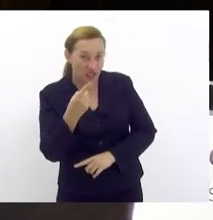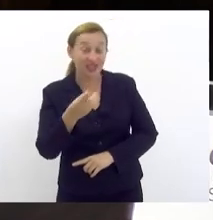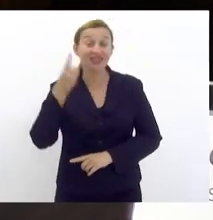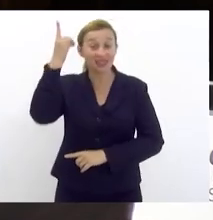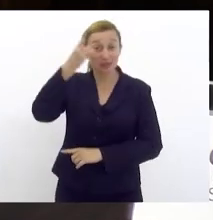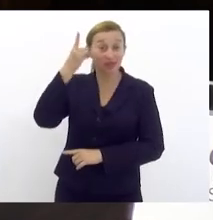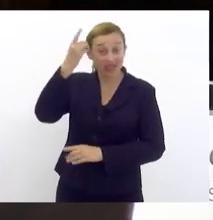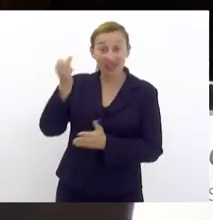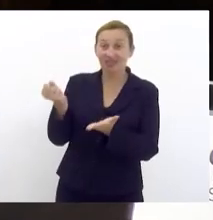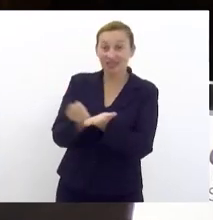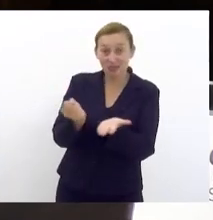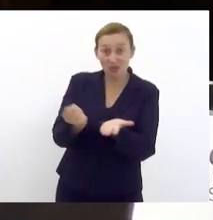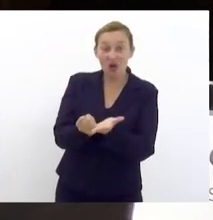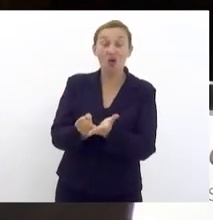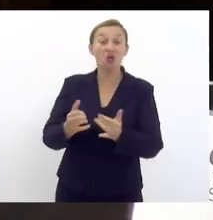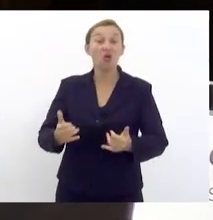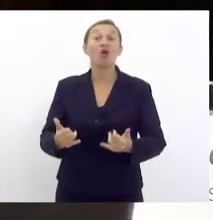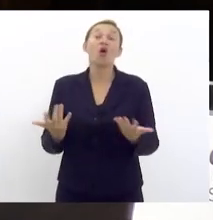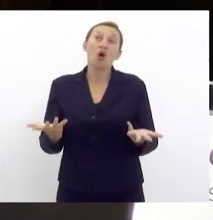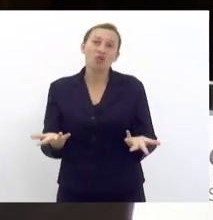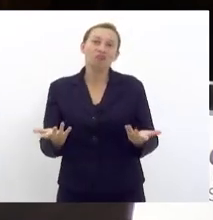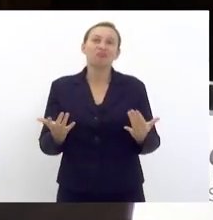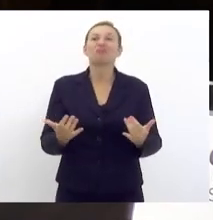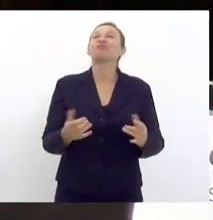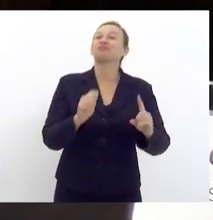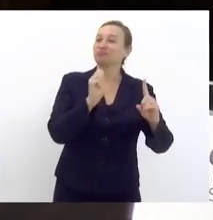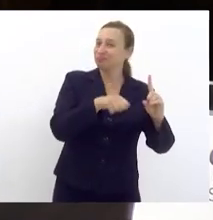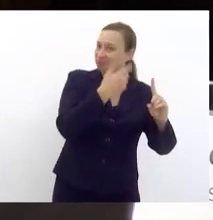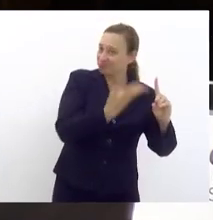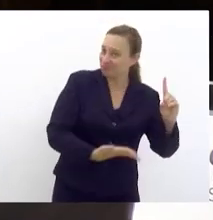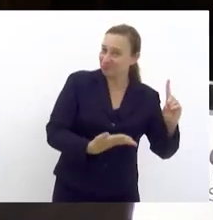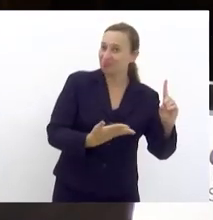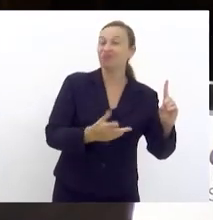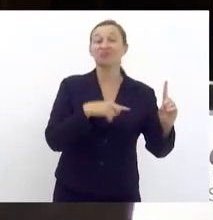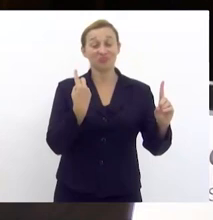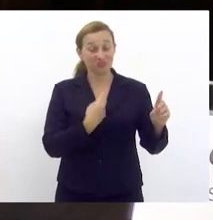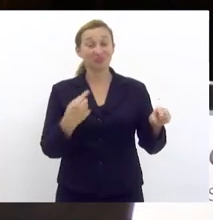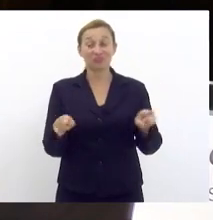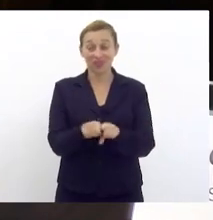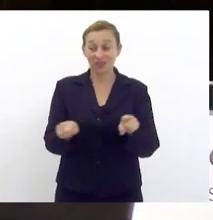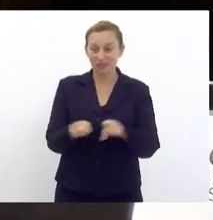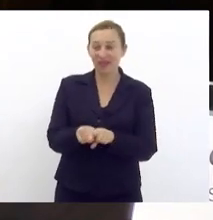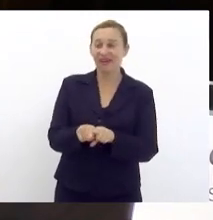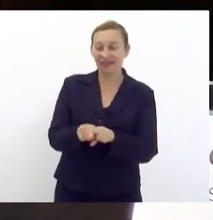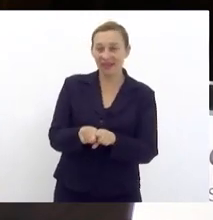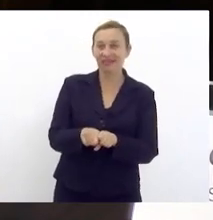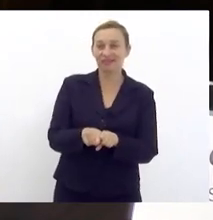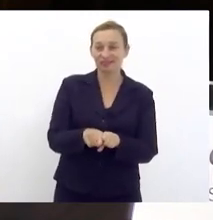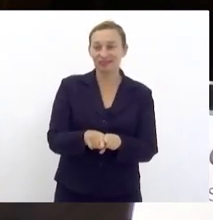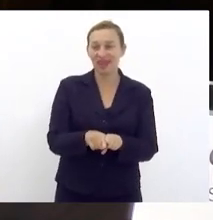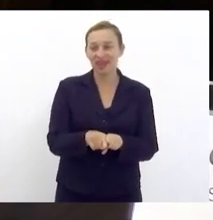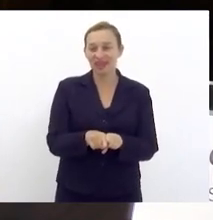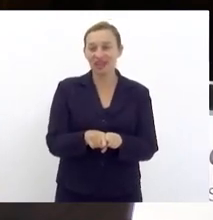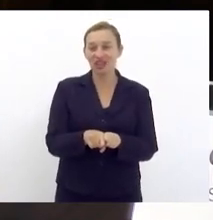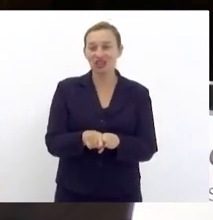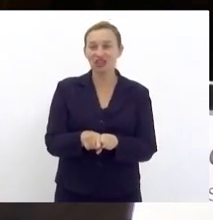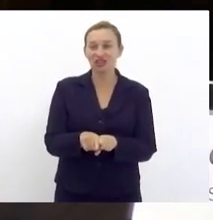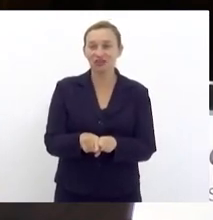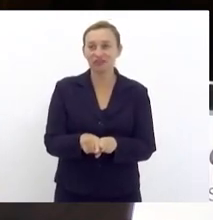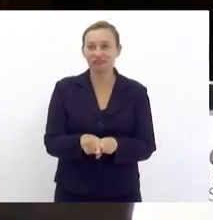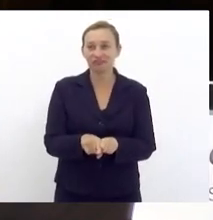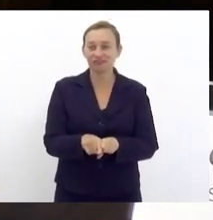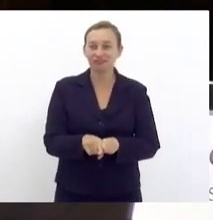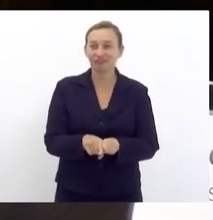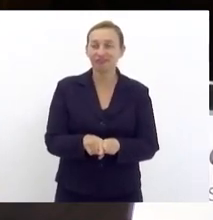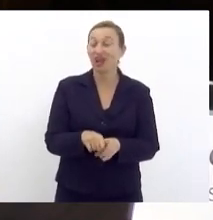homenageia sempre também, né? Isso para a gente é fundamental. Não é importante, não. É